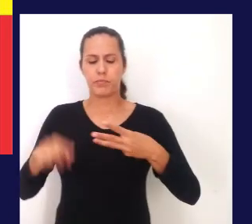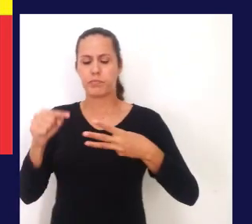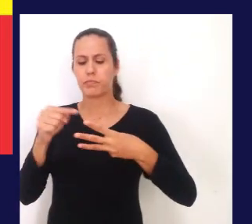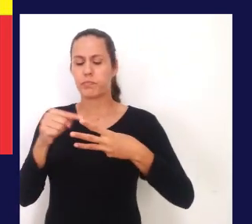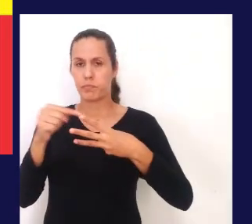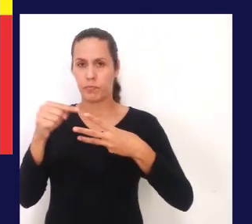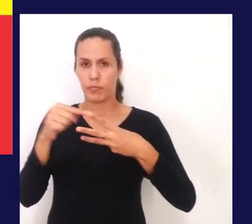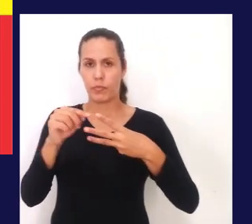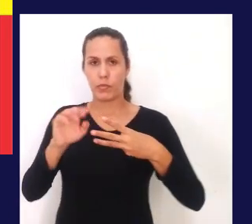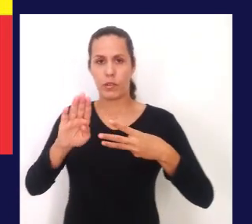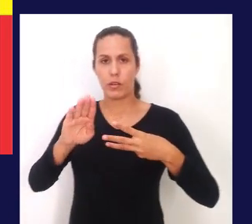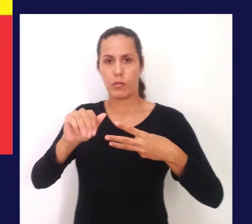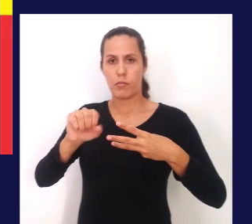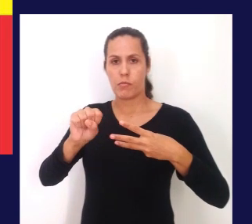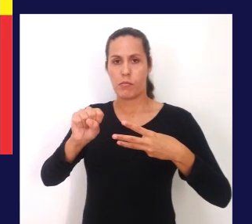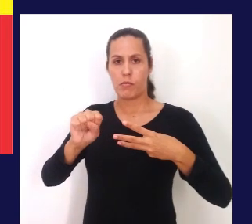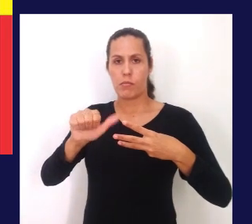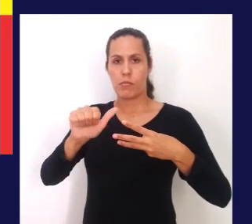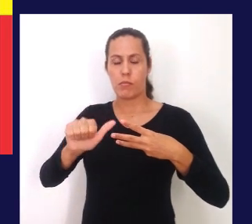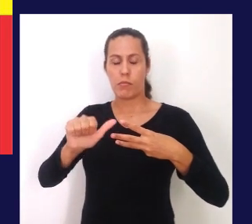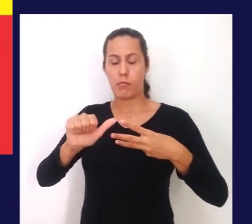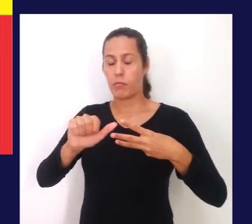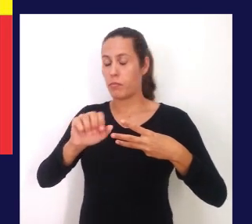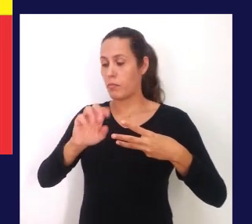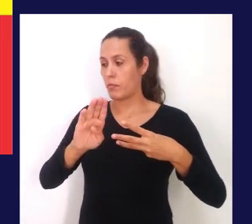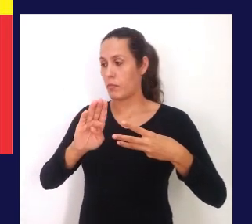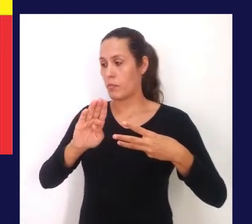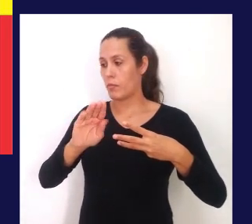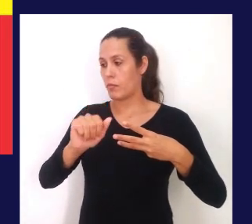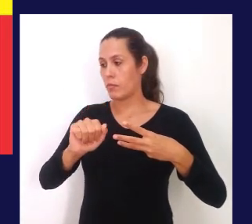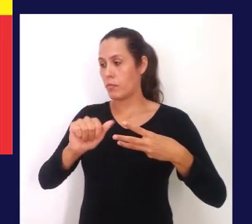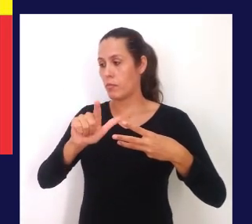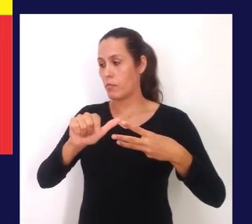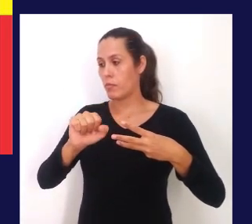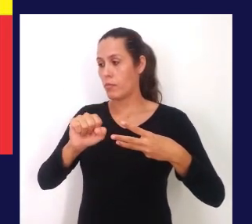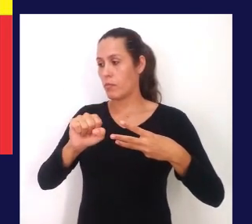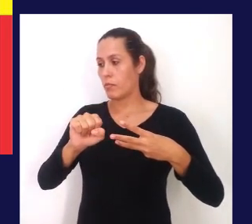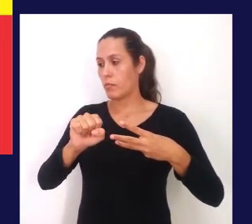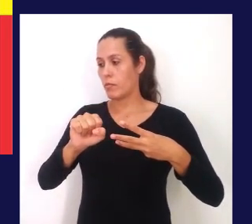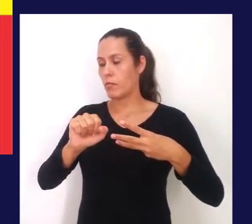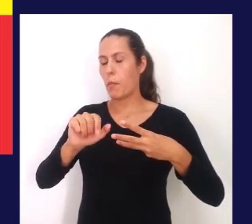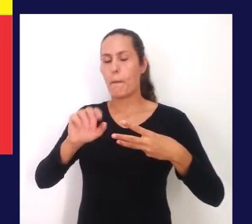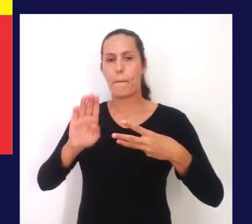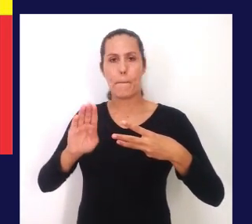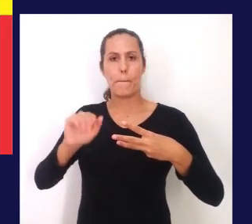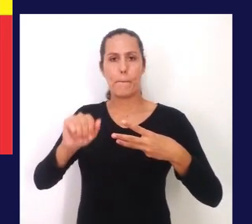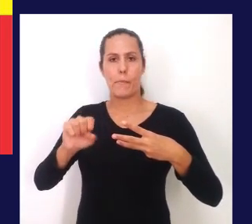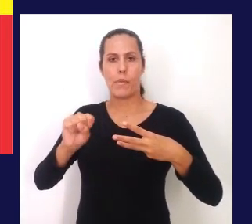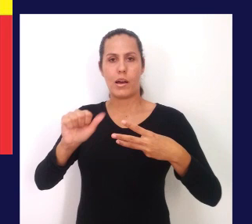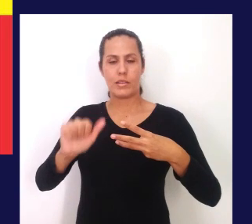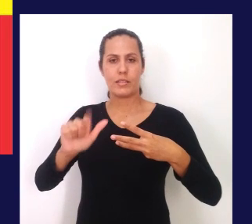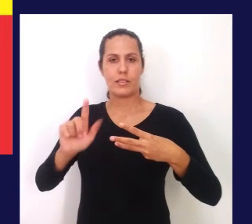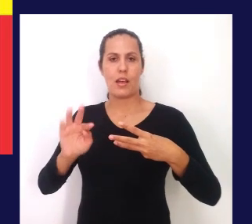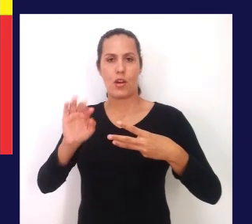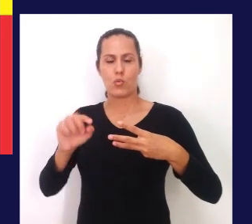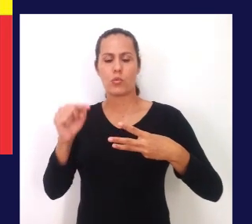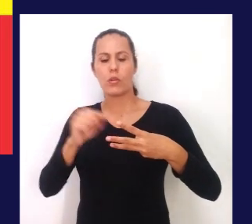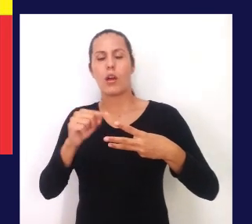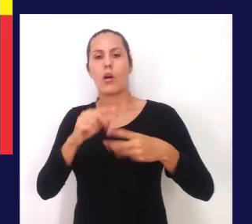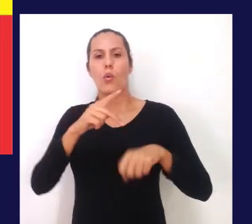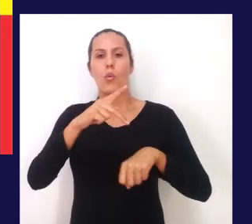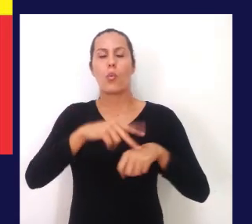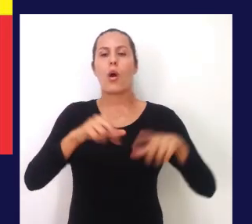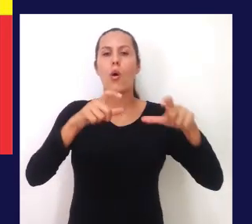O basalto, na realidade, é uma rocha que ela é escura, né? No basalto, encontramos dois